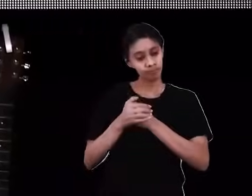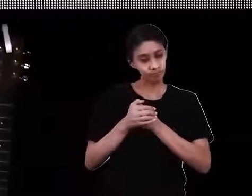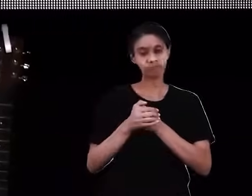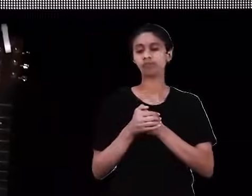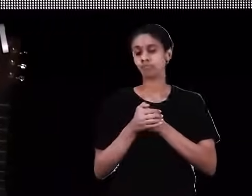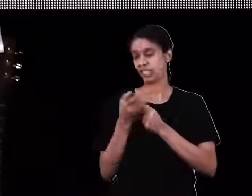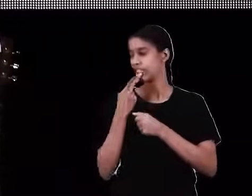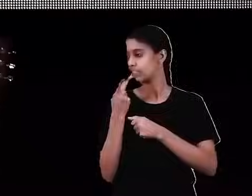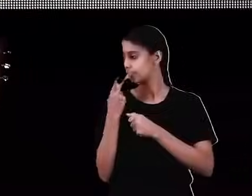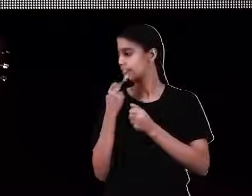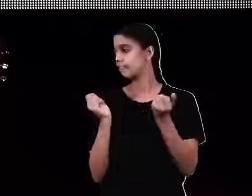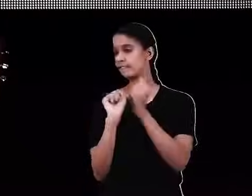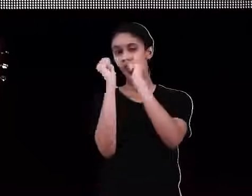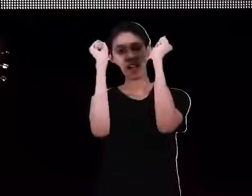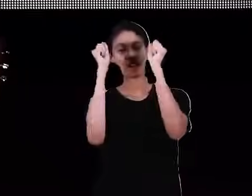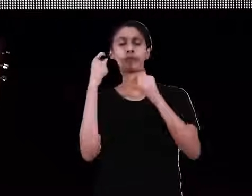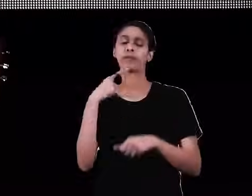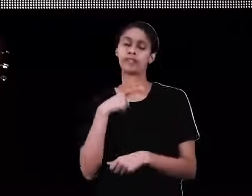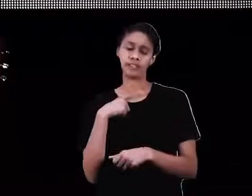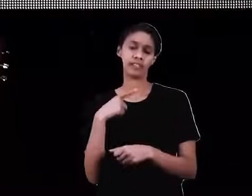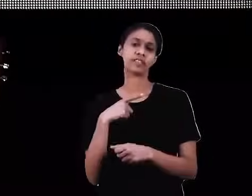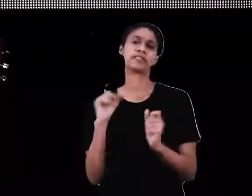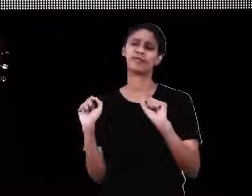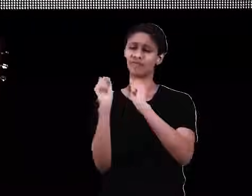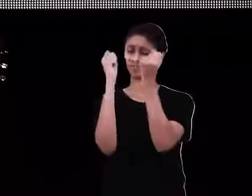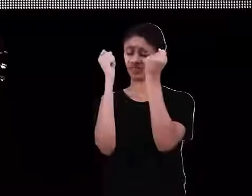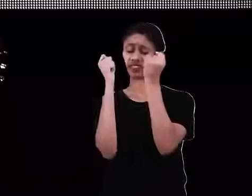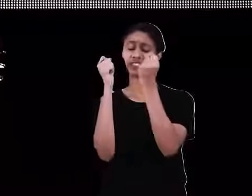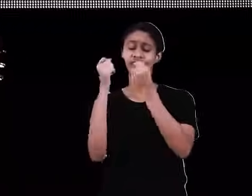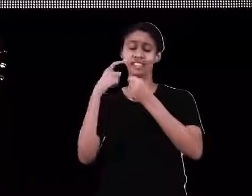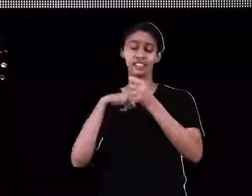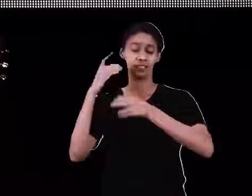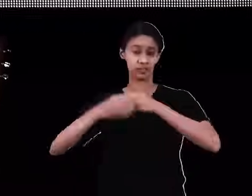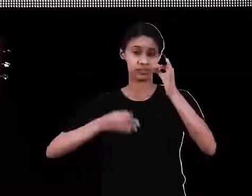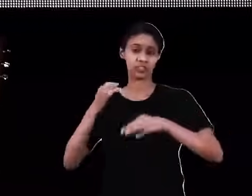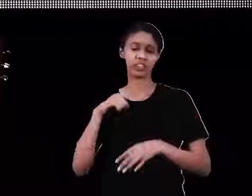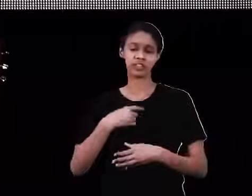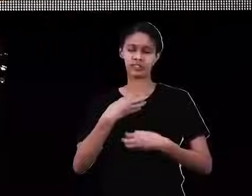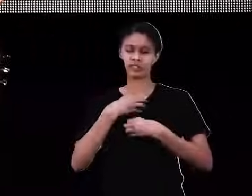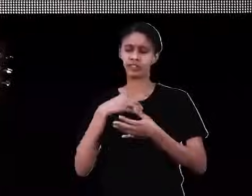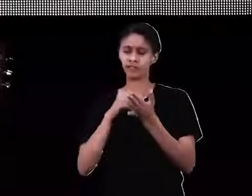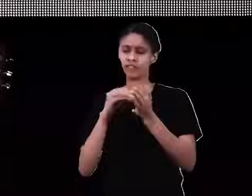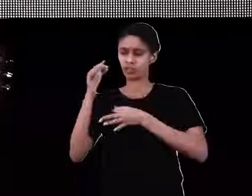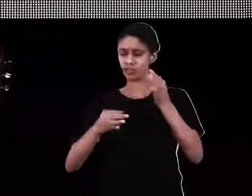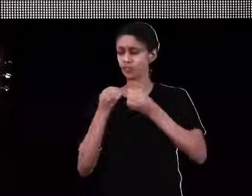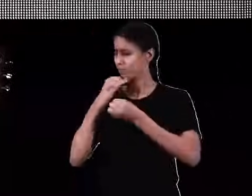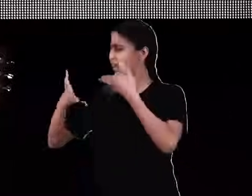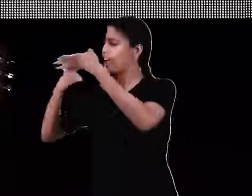descontrole justificado, porque existem descontroles justificados na nossa vida. Quando a gente é injustiçada, a gente joga